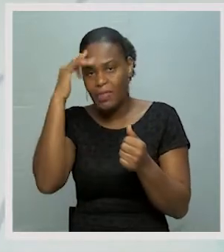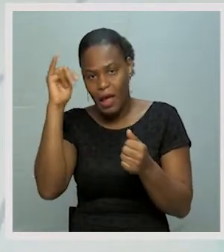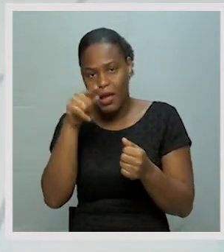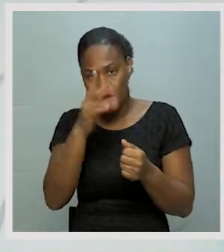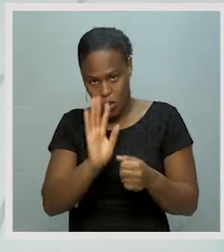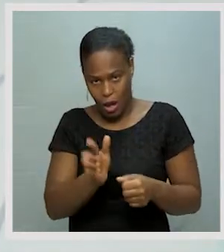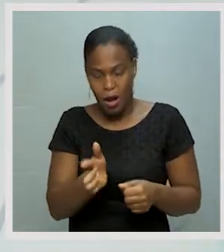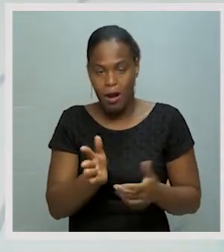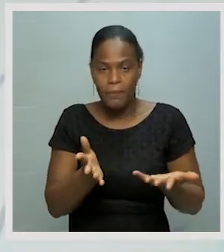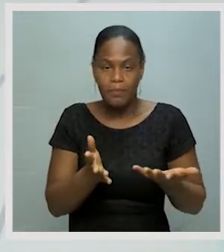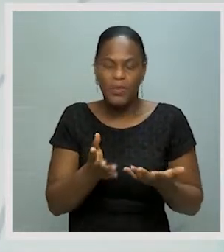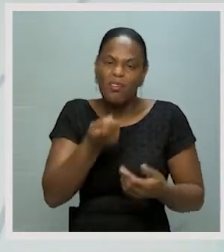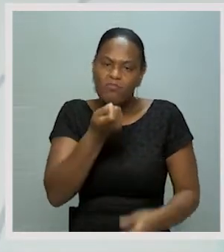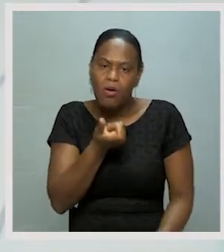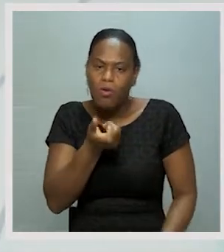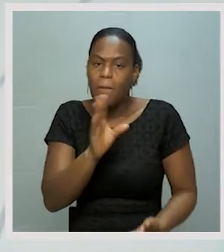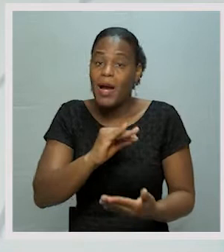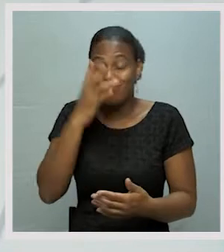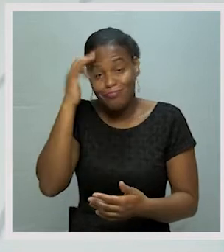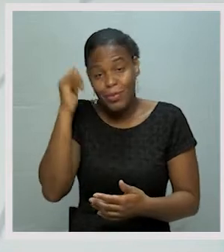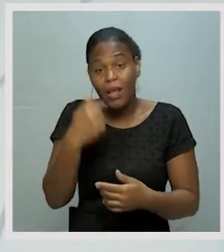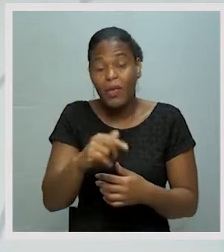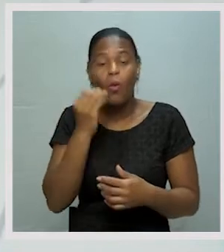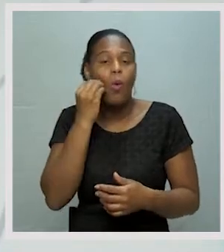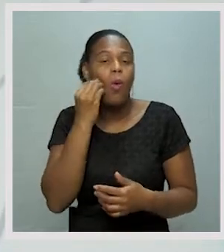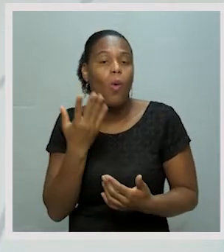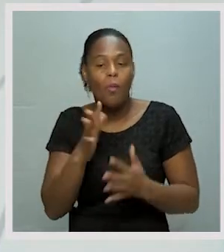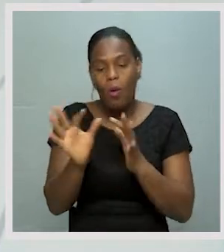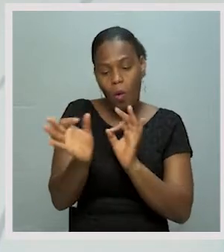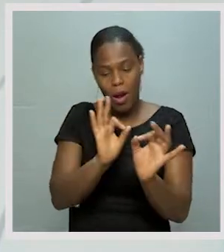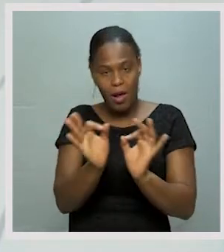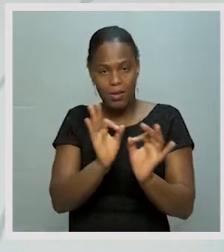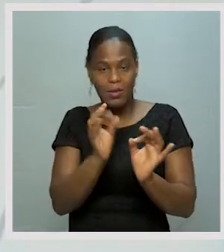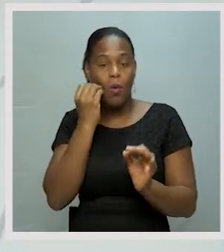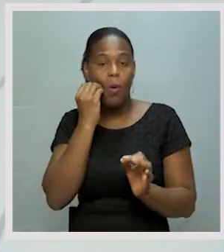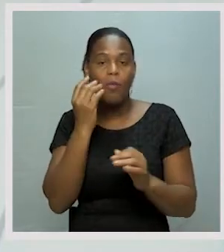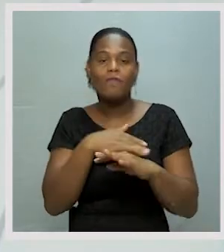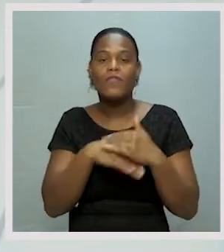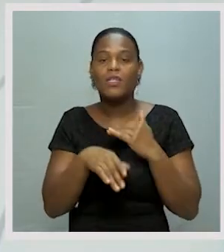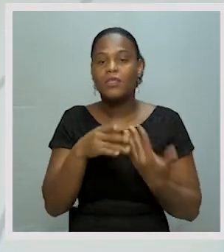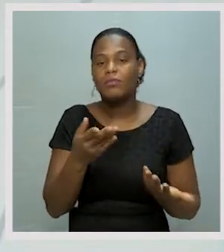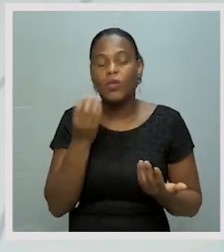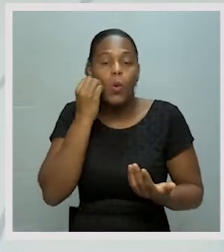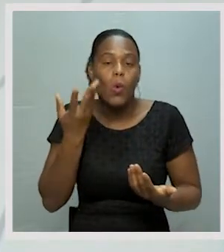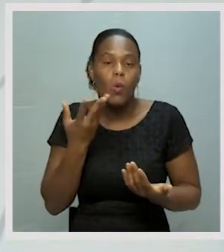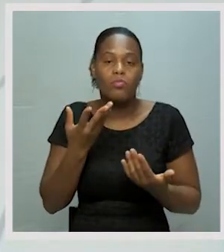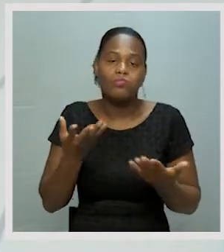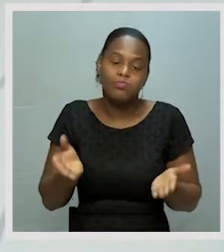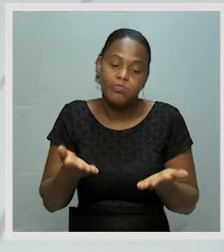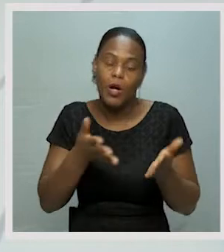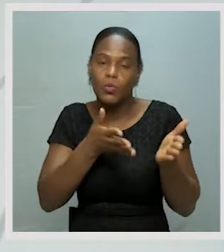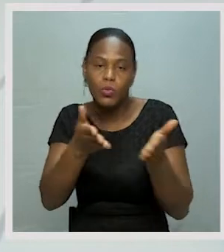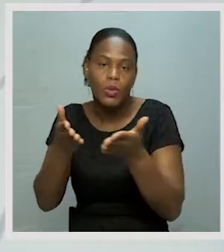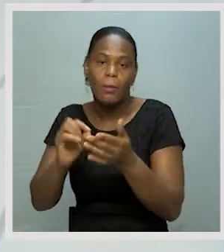têm um pouco mais de noção como organizar, como fazer, como orientar para que possam